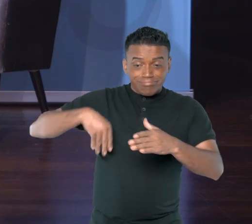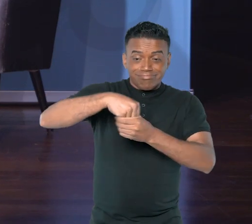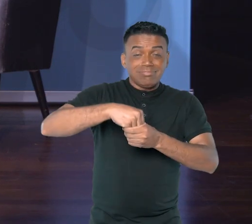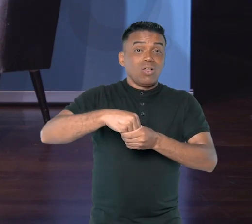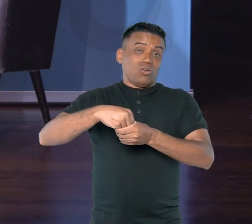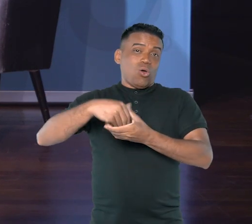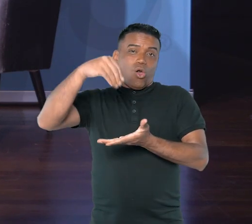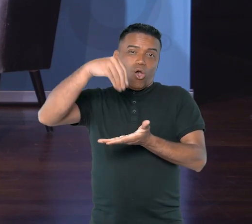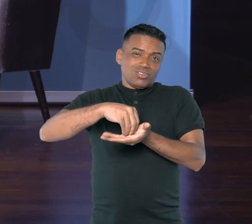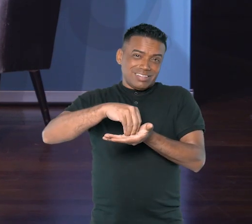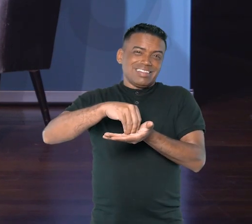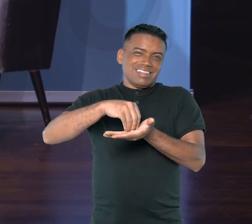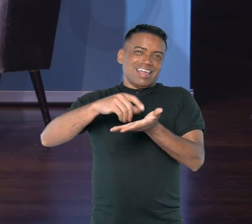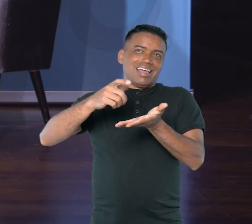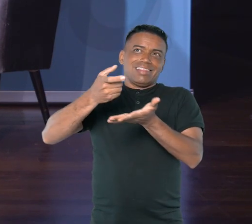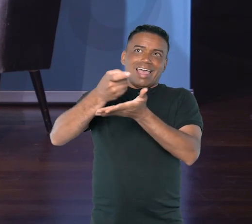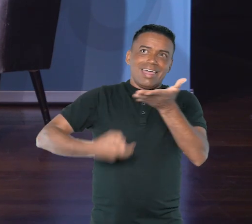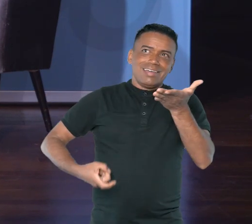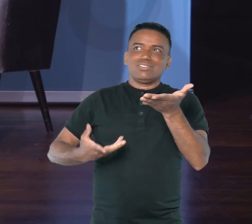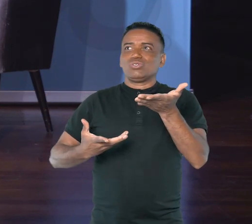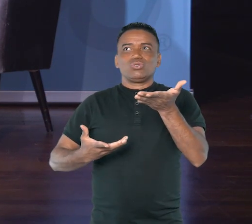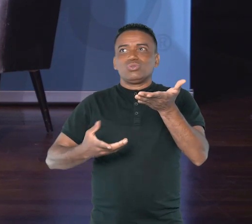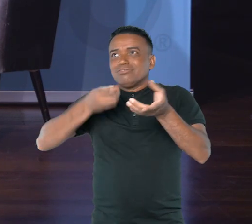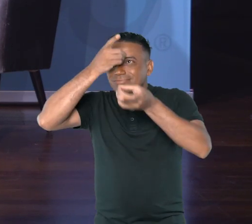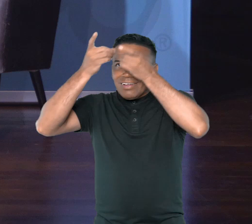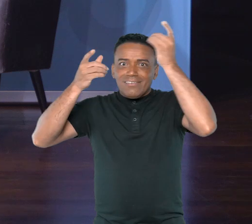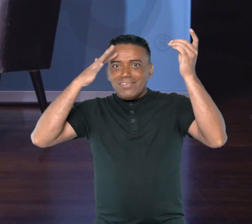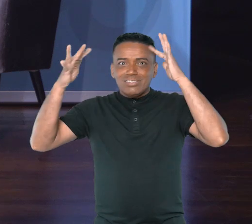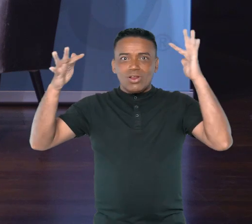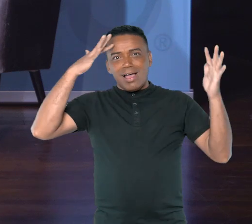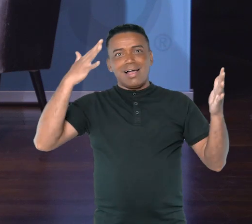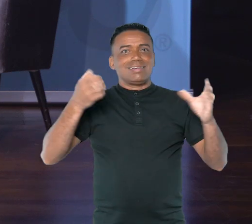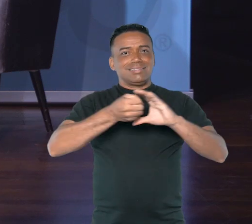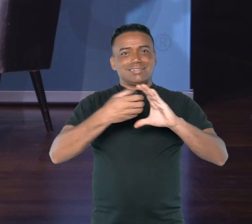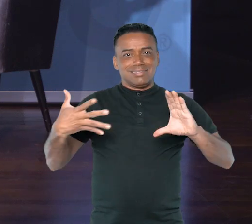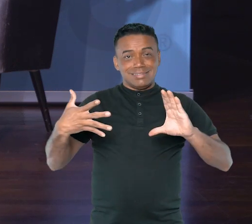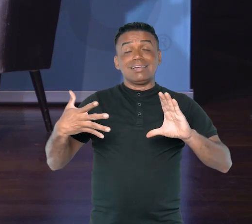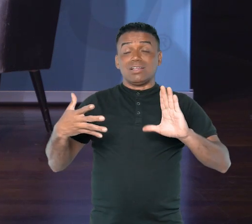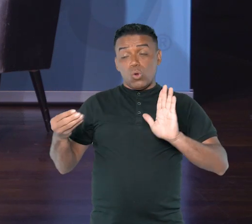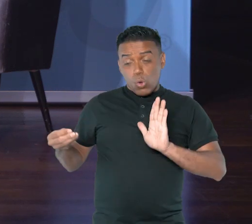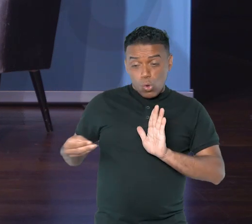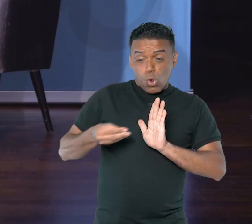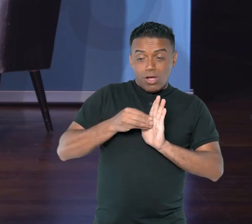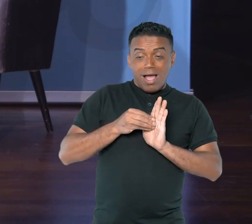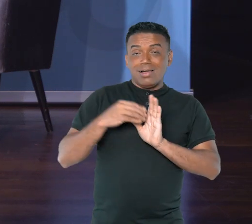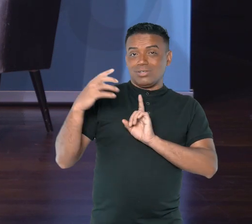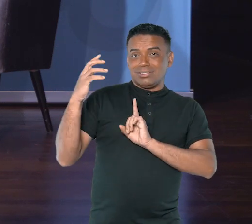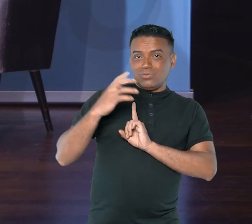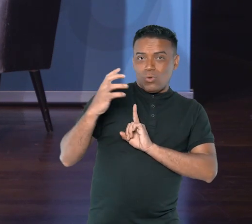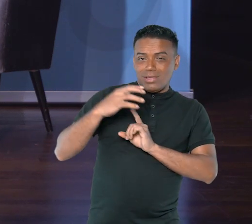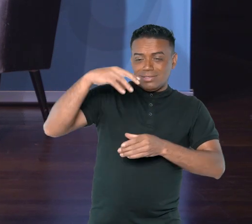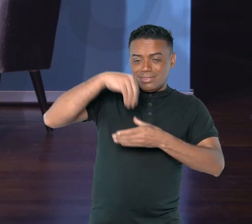ali alguns elementos ficcionais, né? E talvez ter trazido essas influências